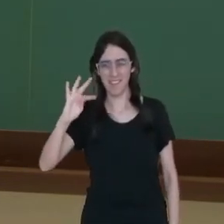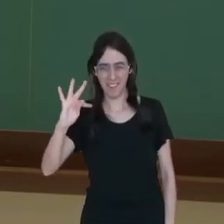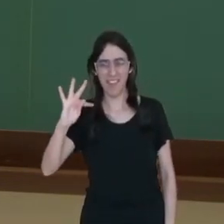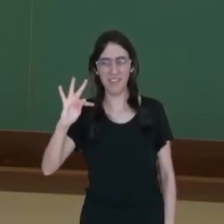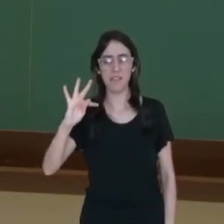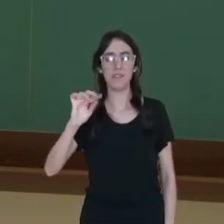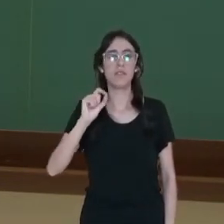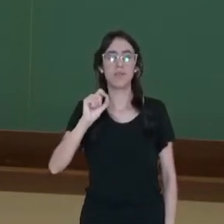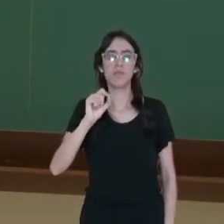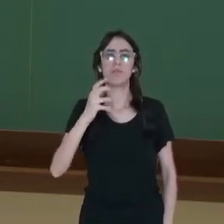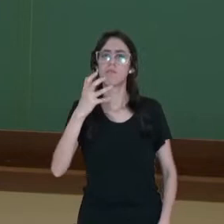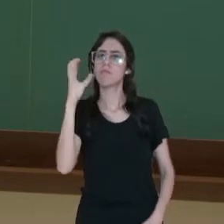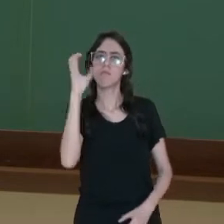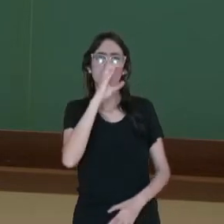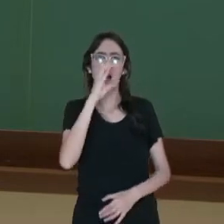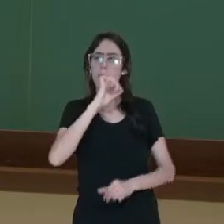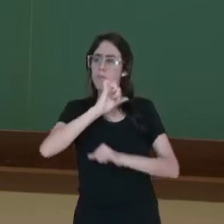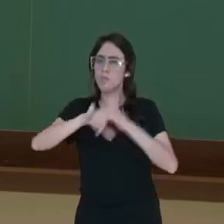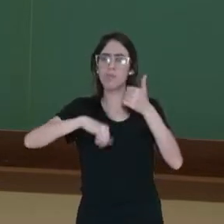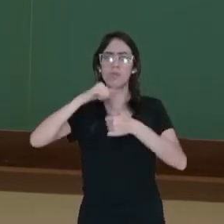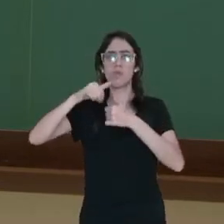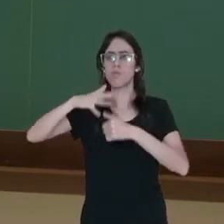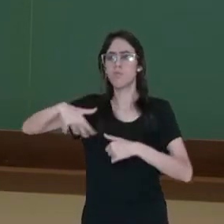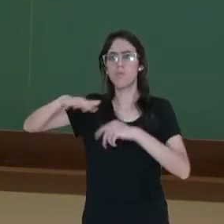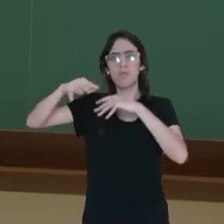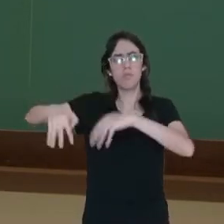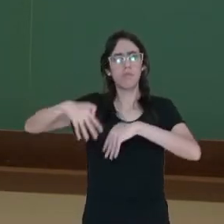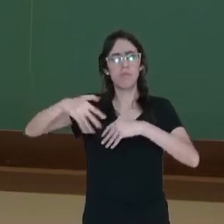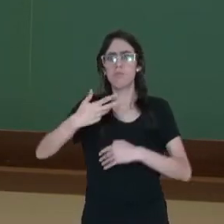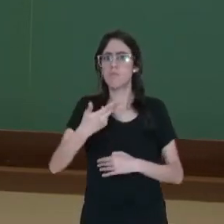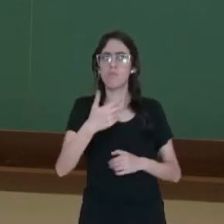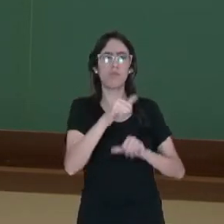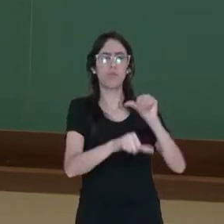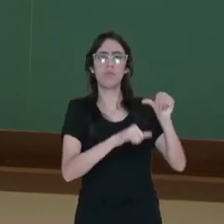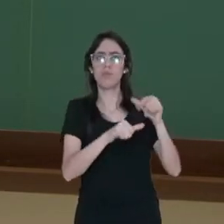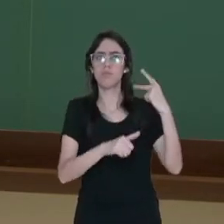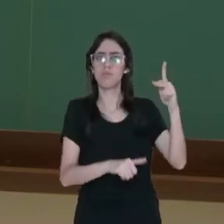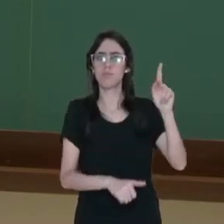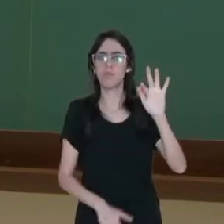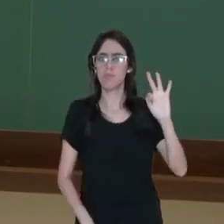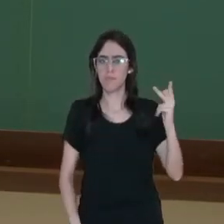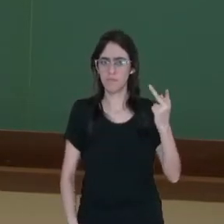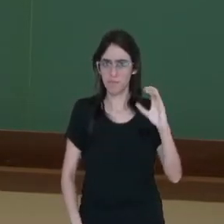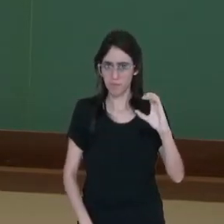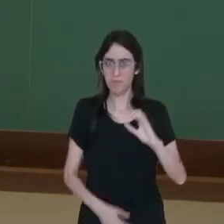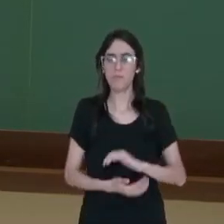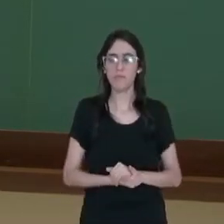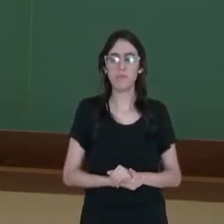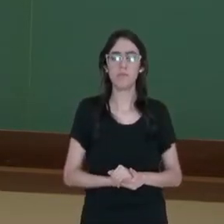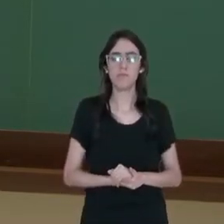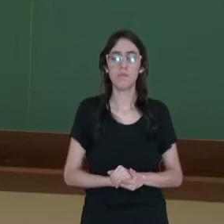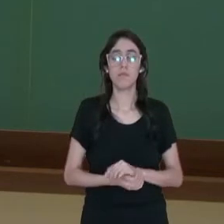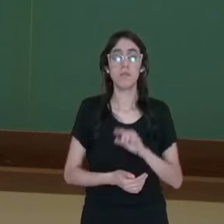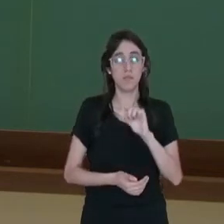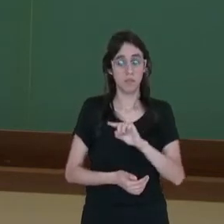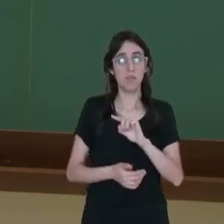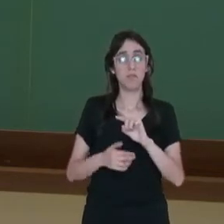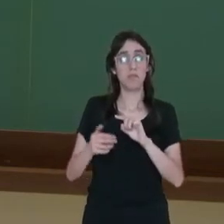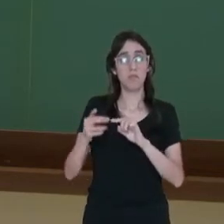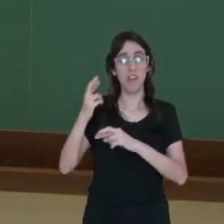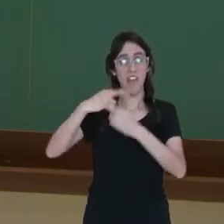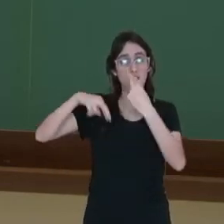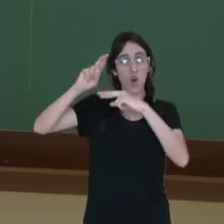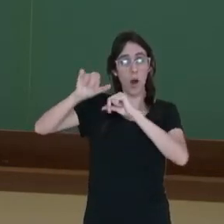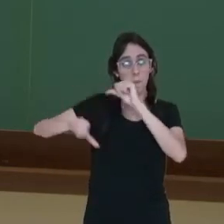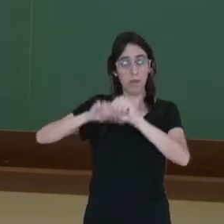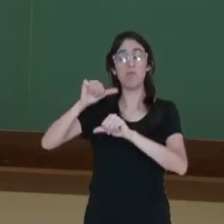reforma agrária imediata e mais eficiente durante o governo. Reforma essa que avançou, mas que se